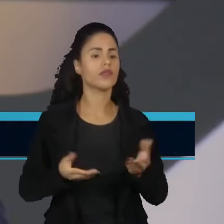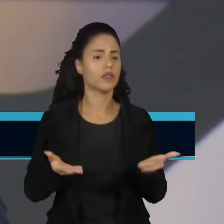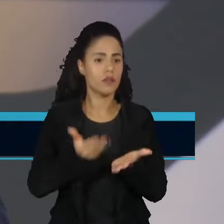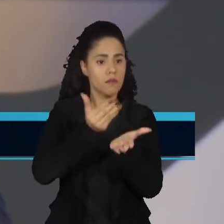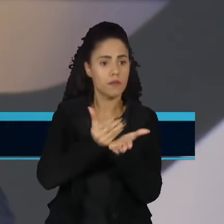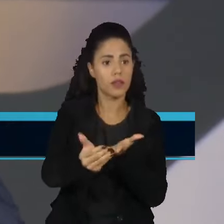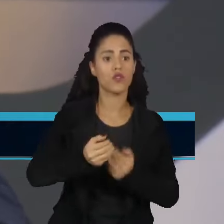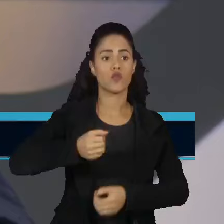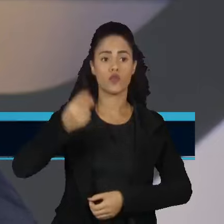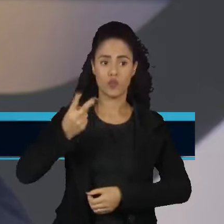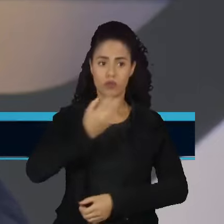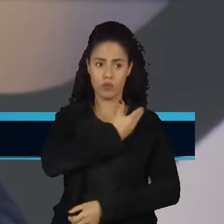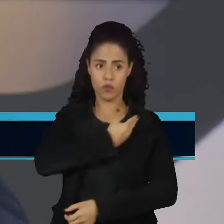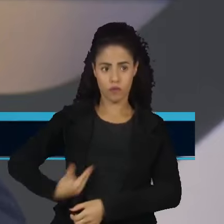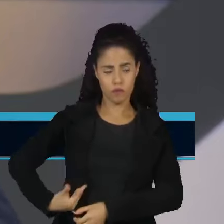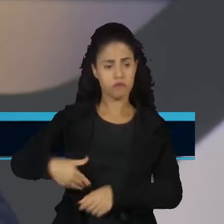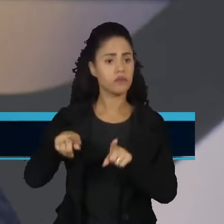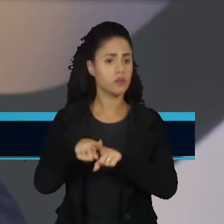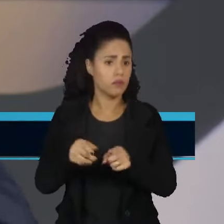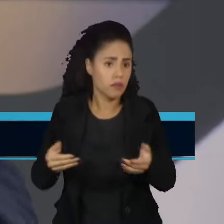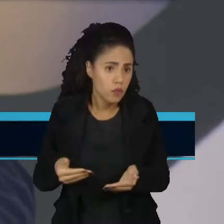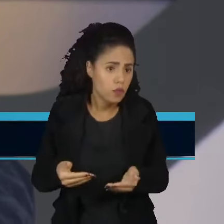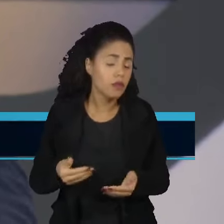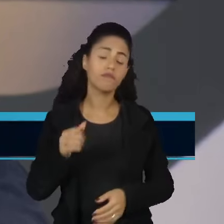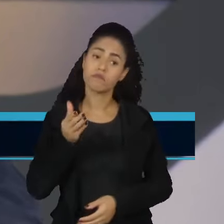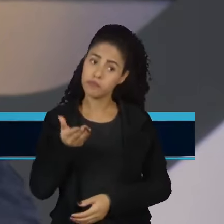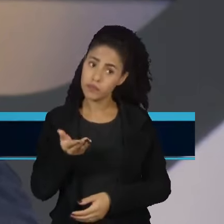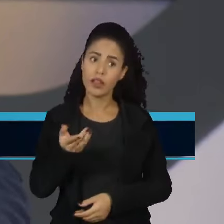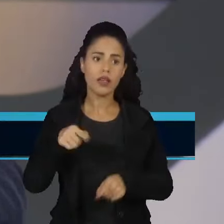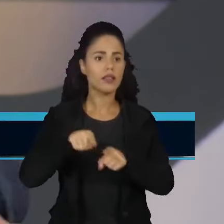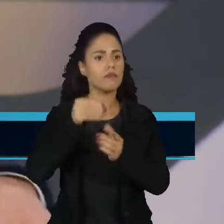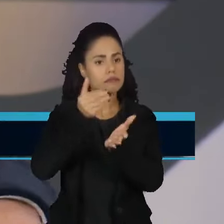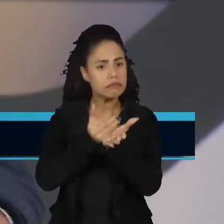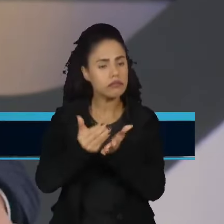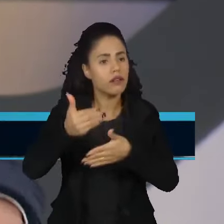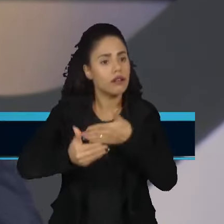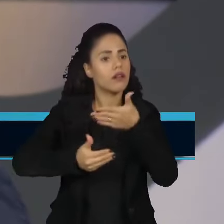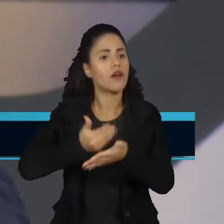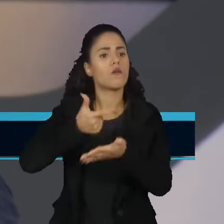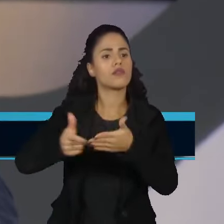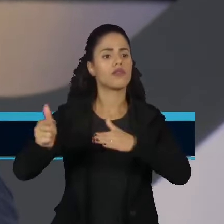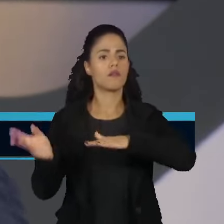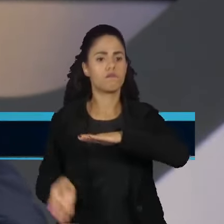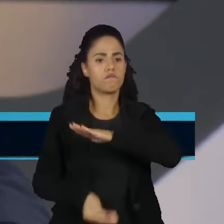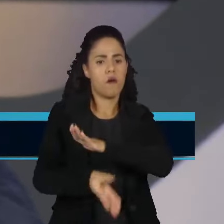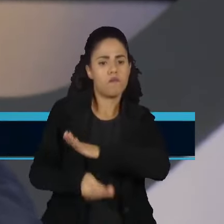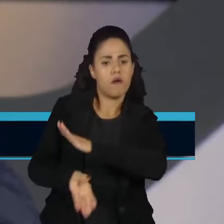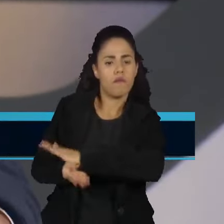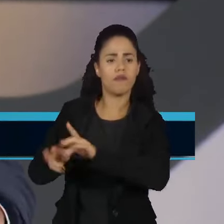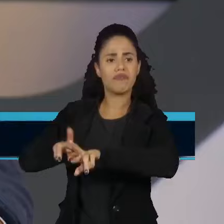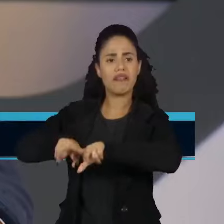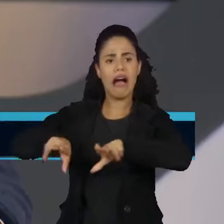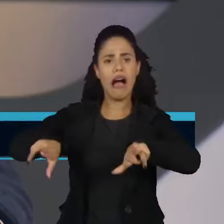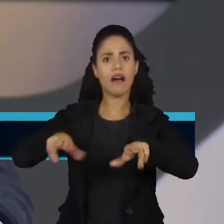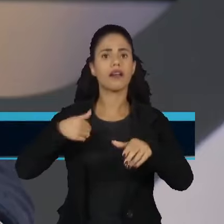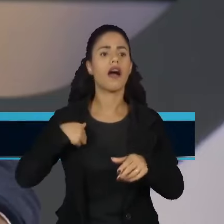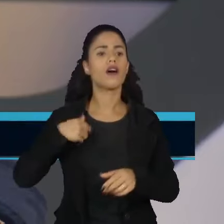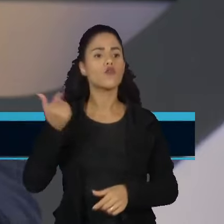do segundo governo Andrés Pérez, né? A partir dali, questões de corrupção, tal, faz um discurso anticorrupção,